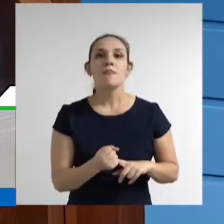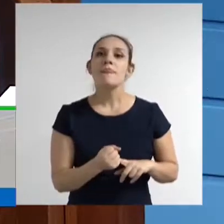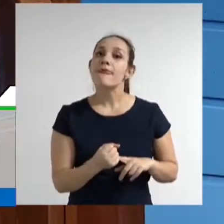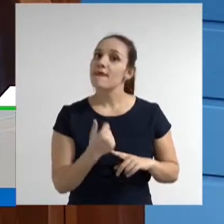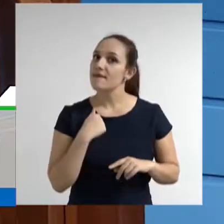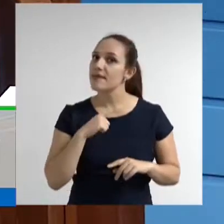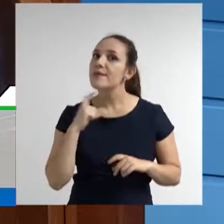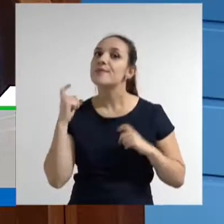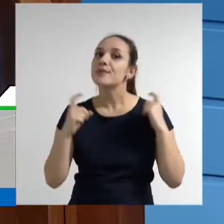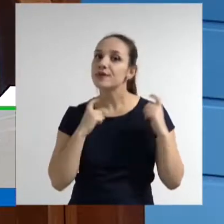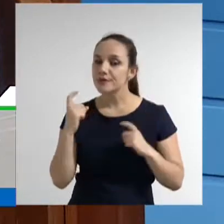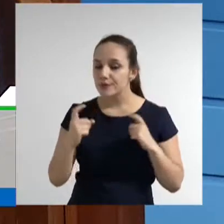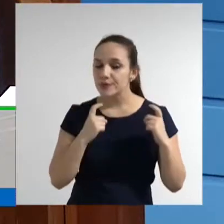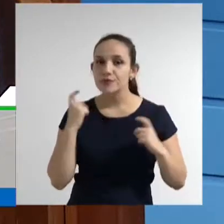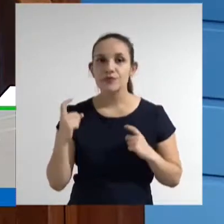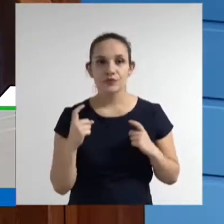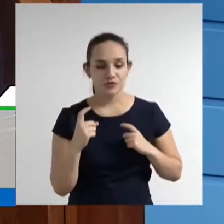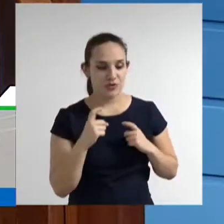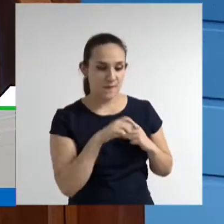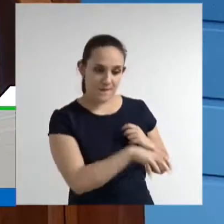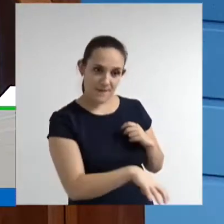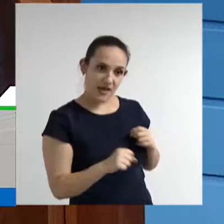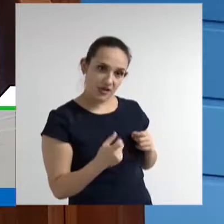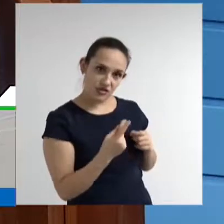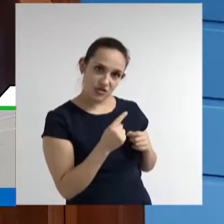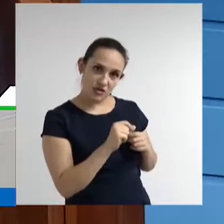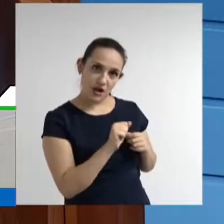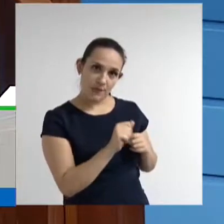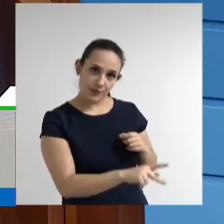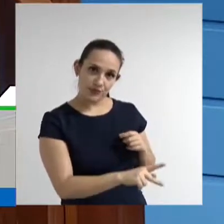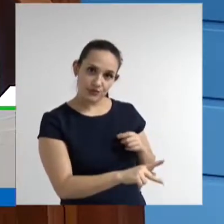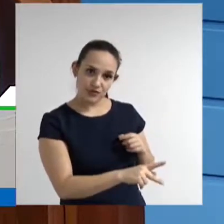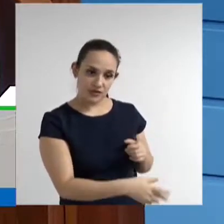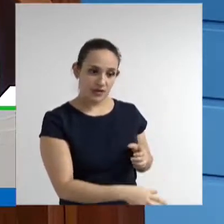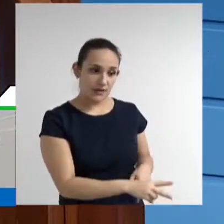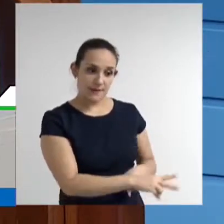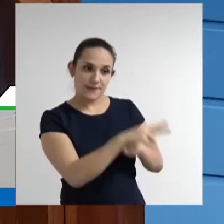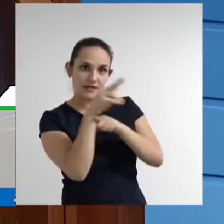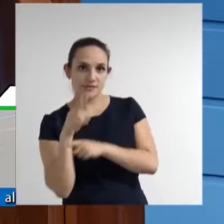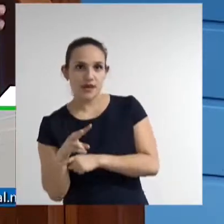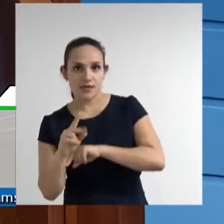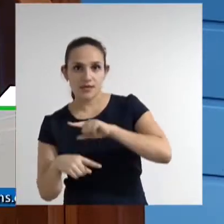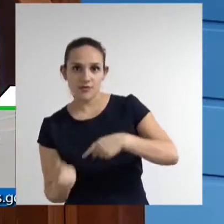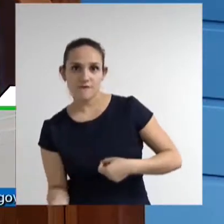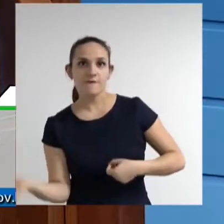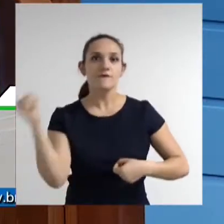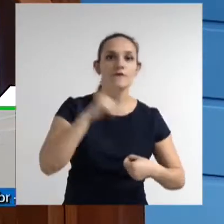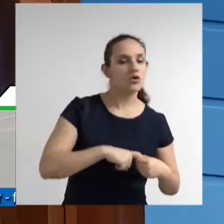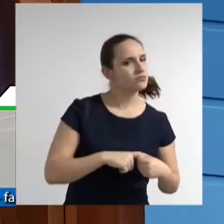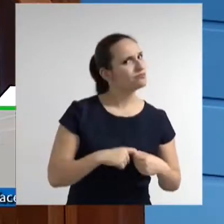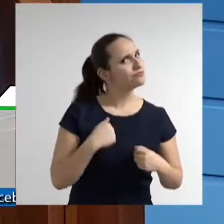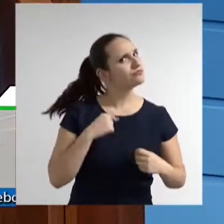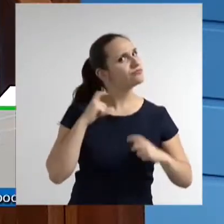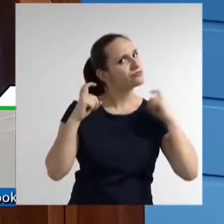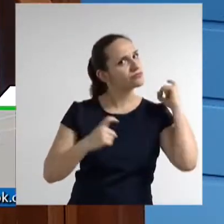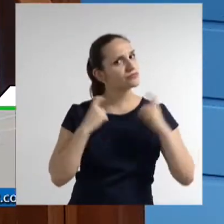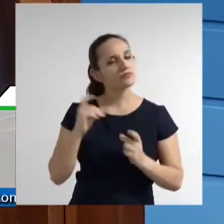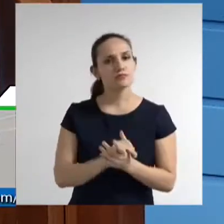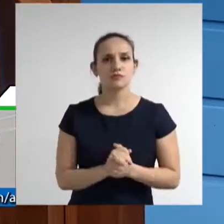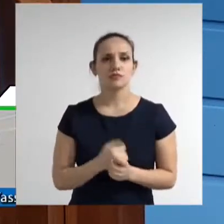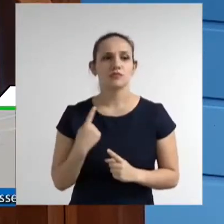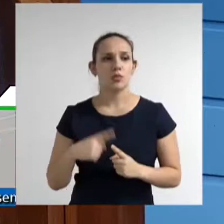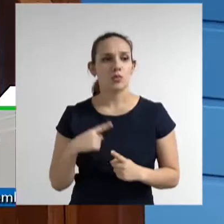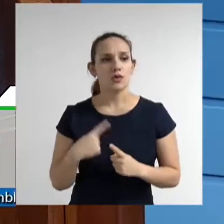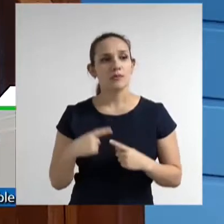fazer o saque do fundo de previdência com a possibilidade de depois devolver. Então, nesse caso, quando fala que depende